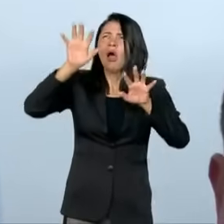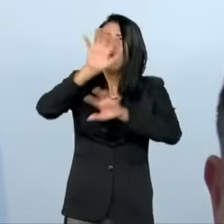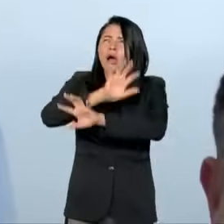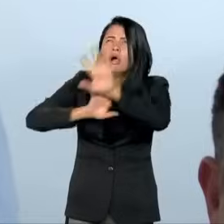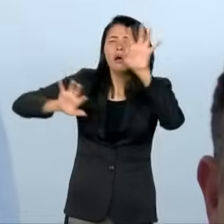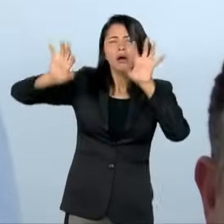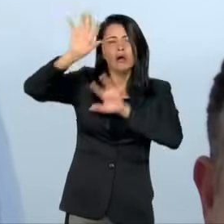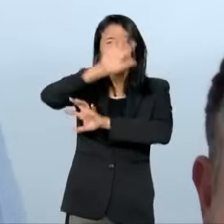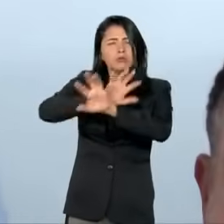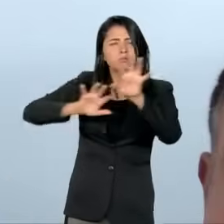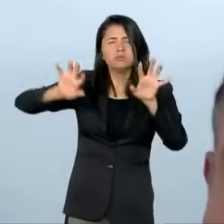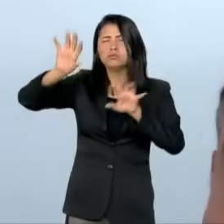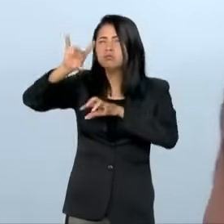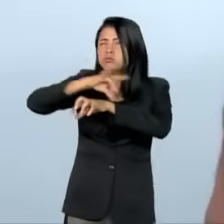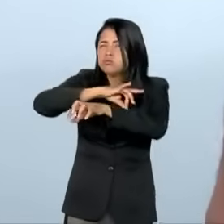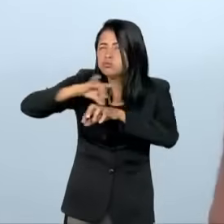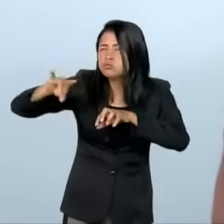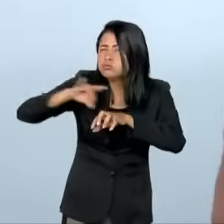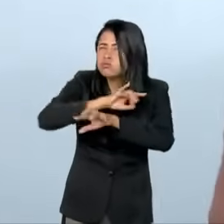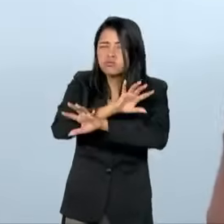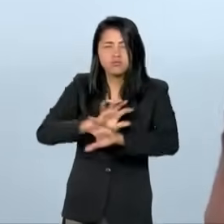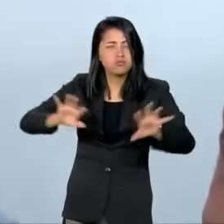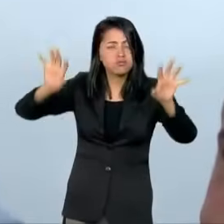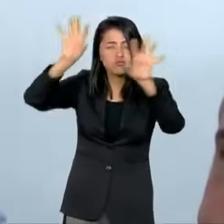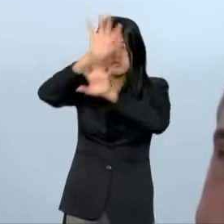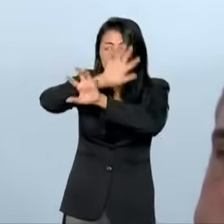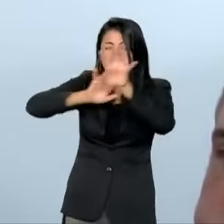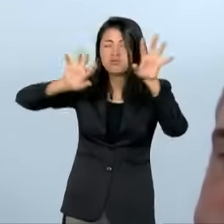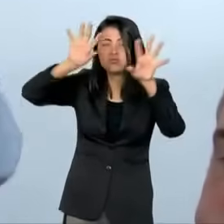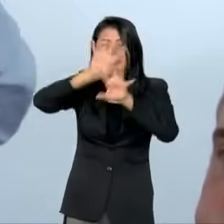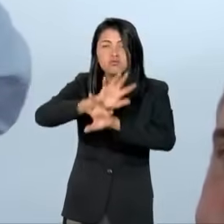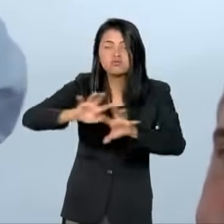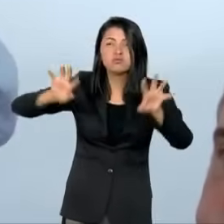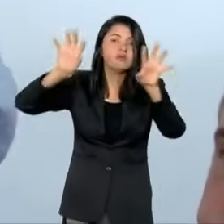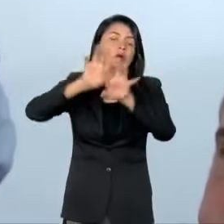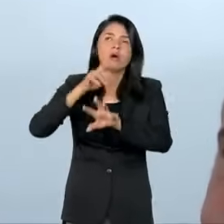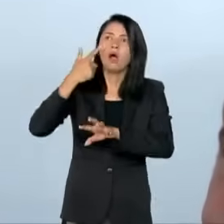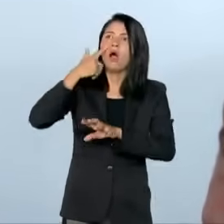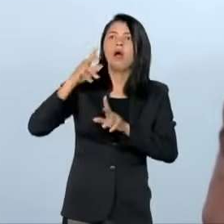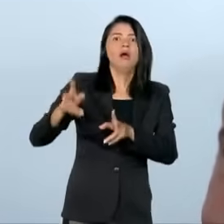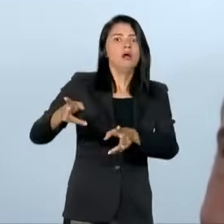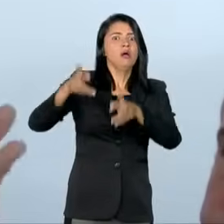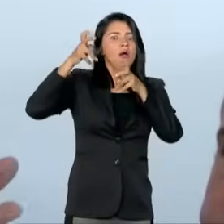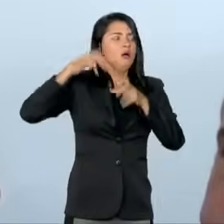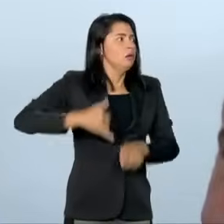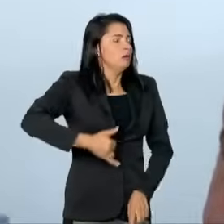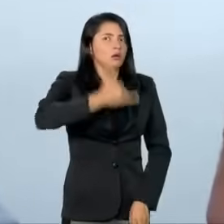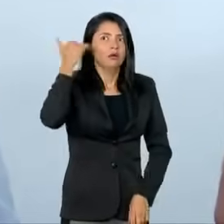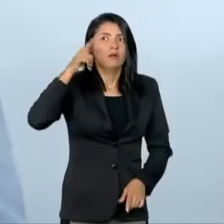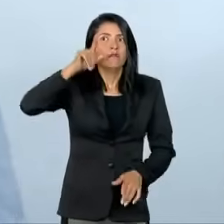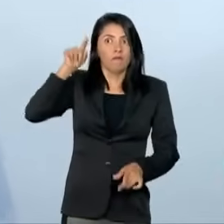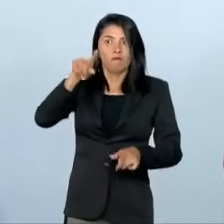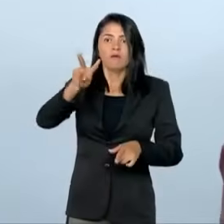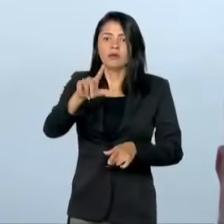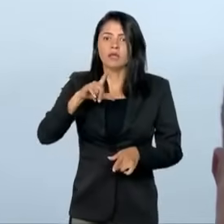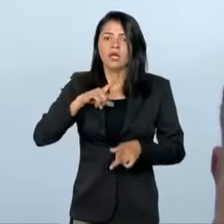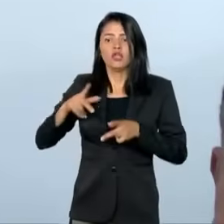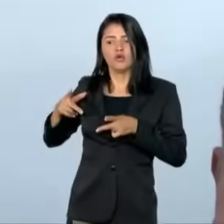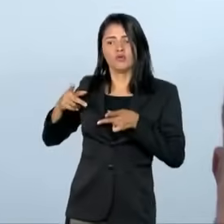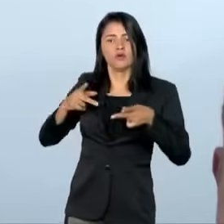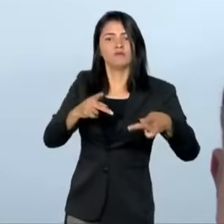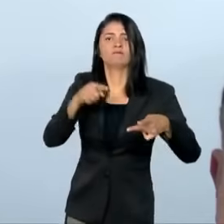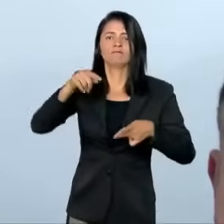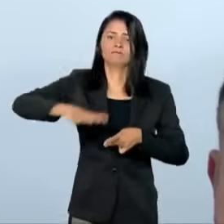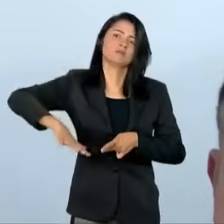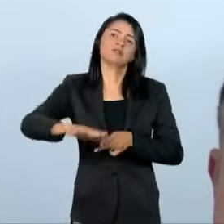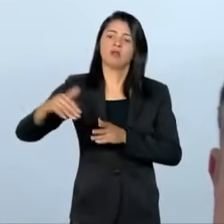negras, muito pretas, muito forte, ou seja, aí se precaveu que ia ter uma desgraça e teve. Eu visitei praticamente